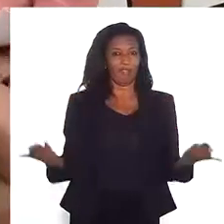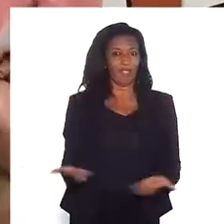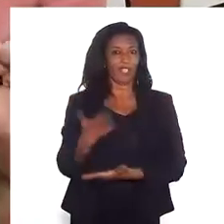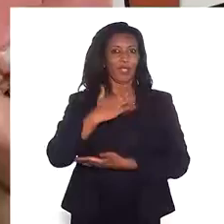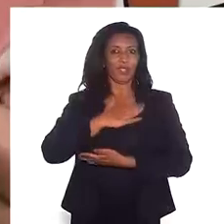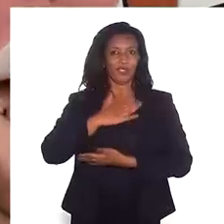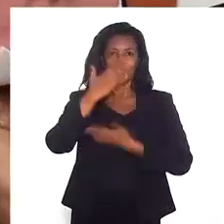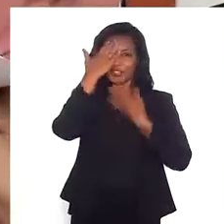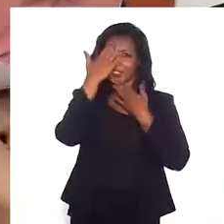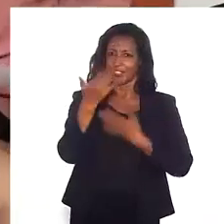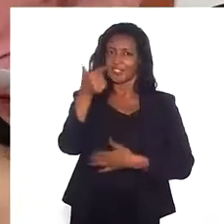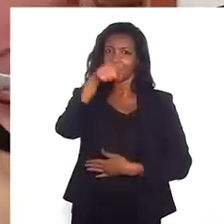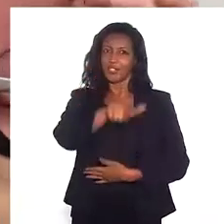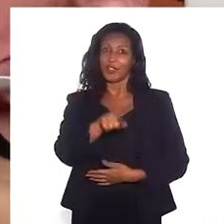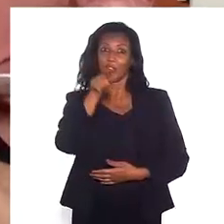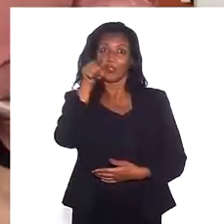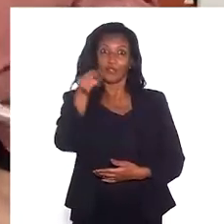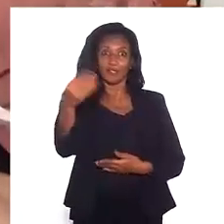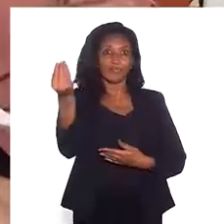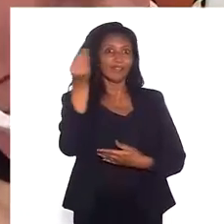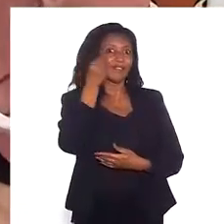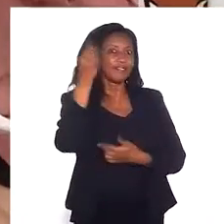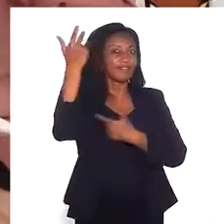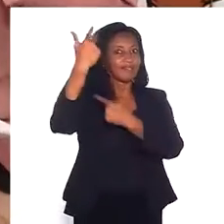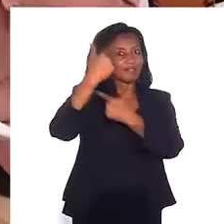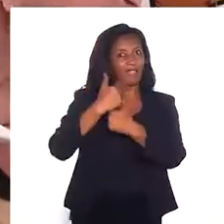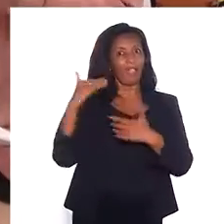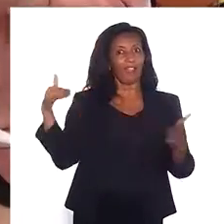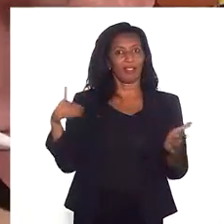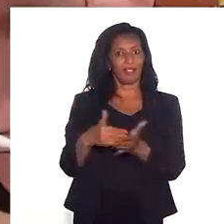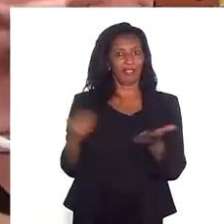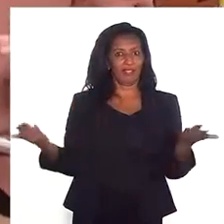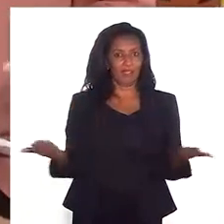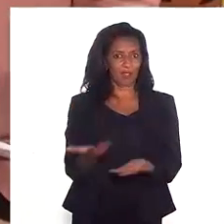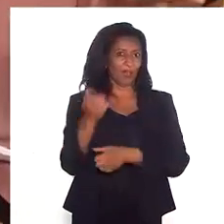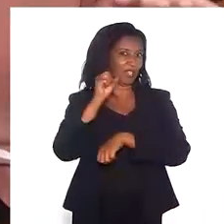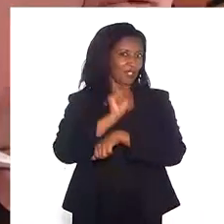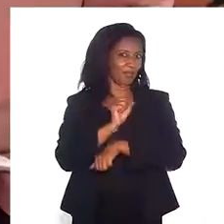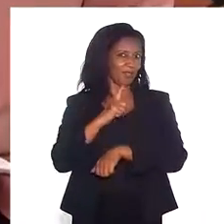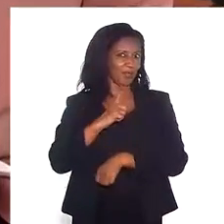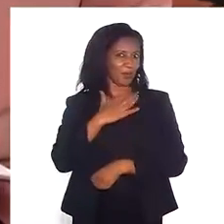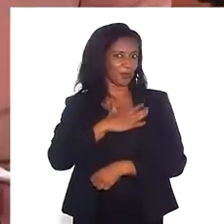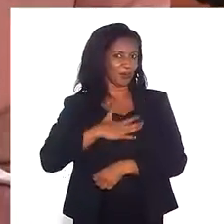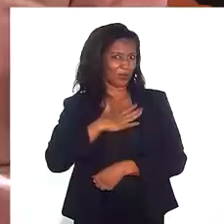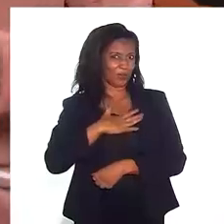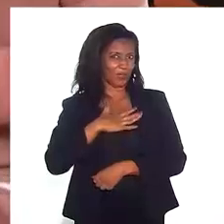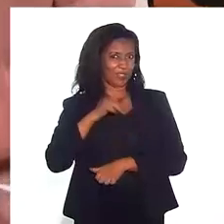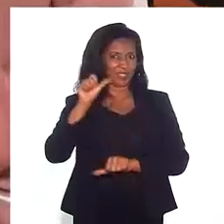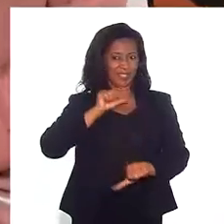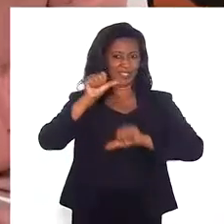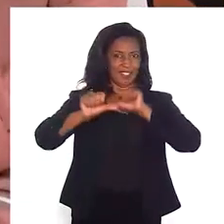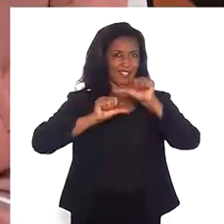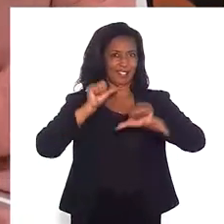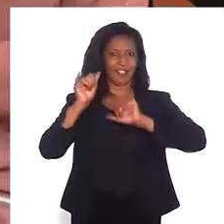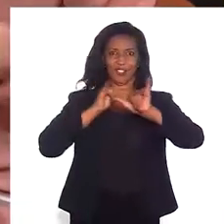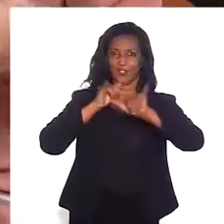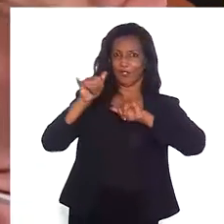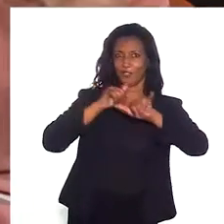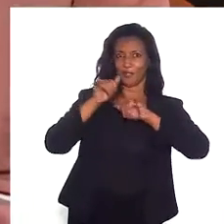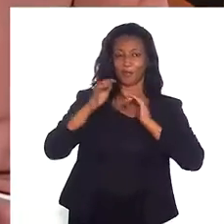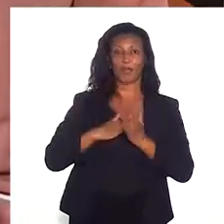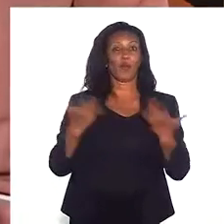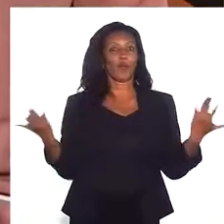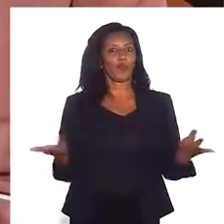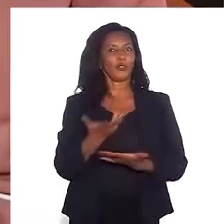programa de hoje fica por aqui. Gostaria de agradecer mais uma vez a você que nos assistiu até agora. Espero que tenha gostado nessa